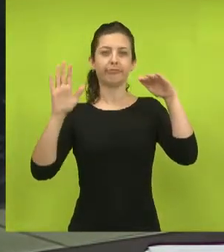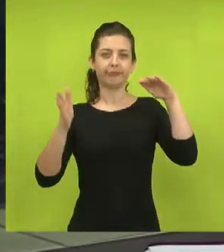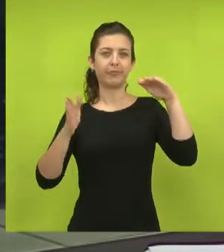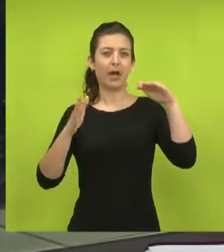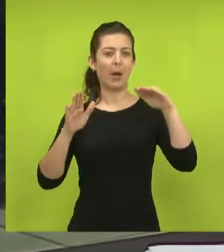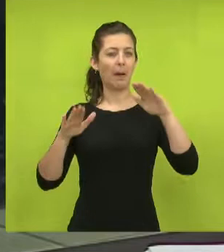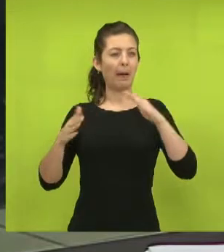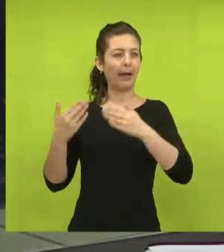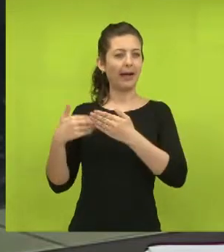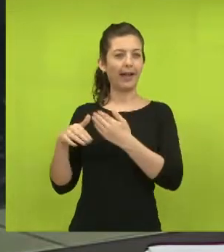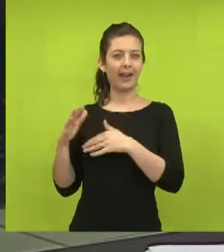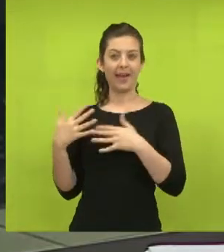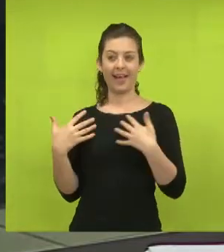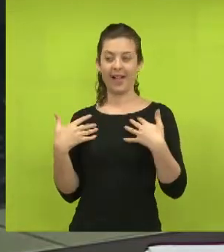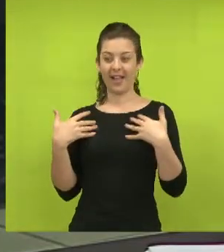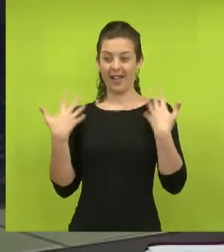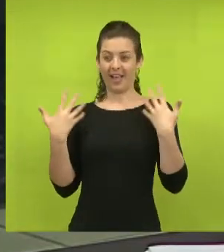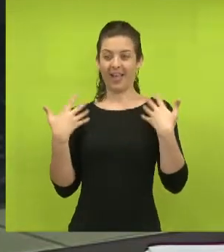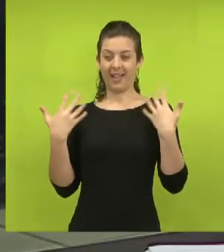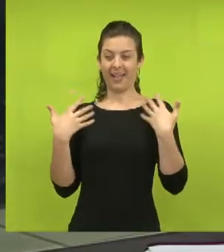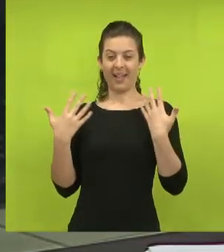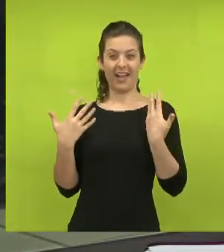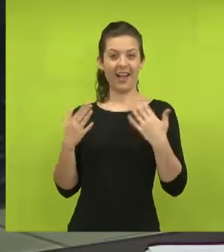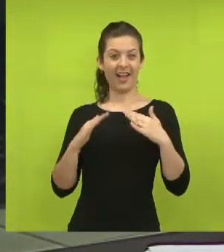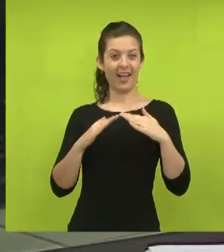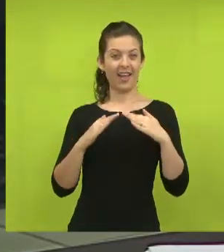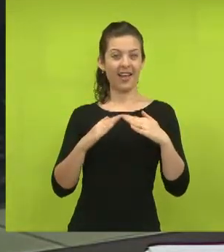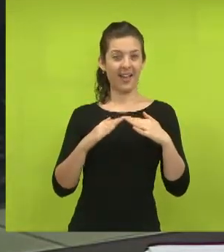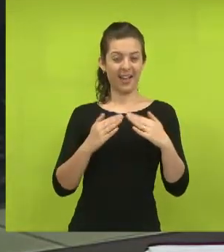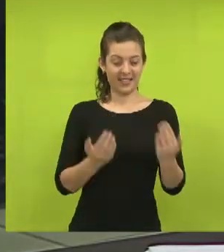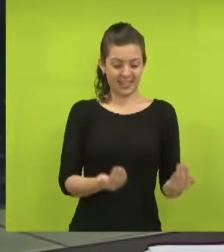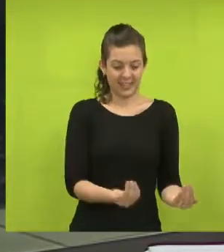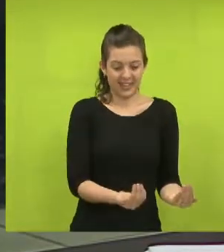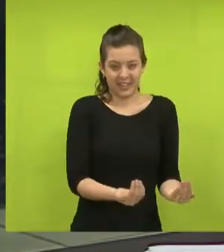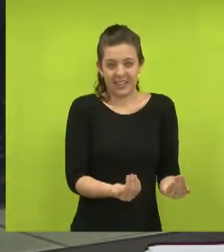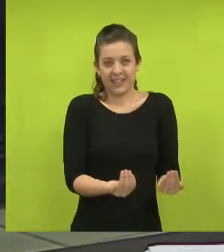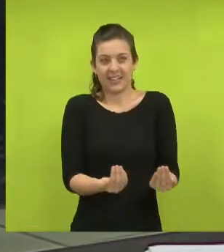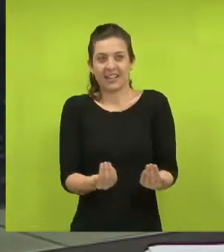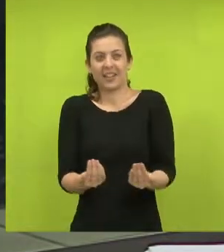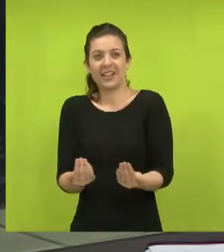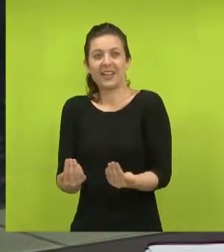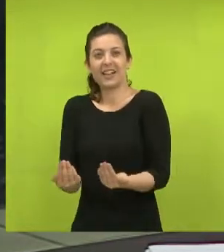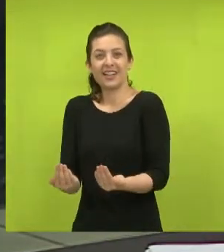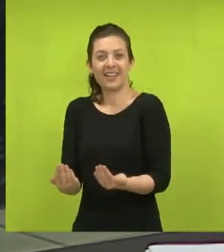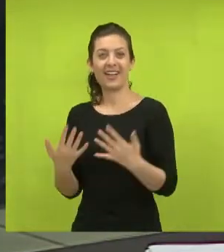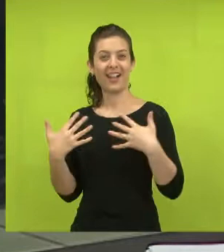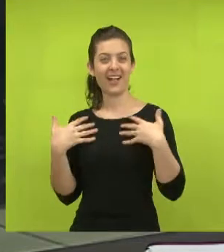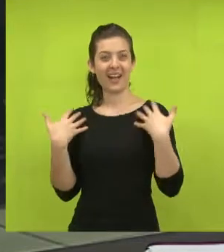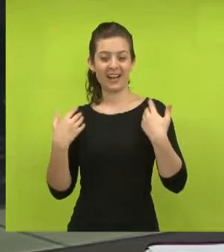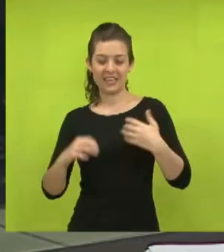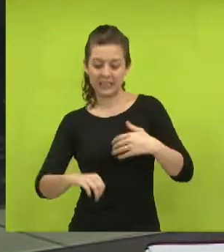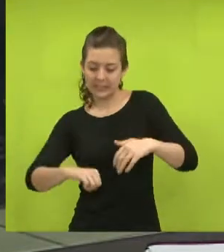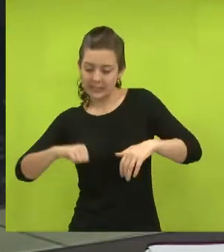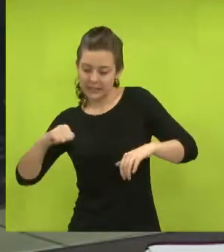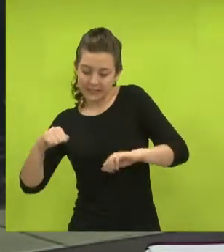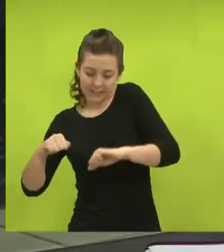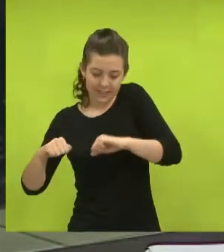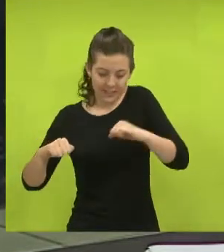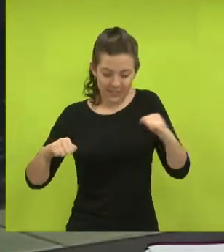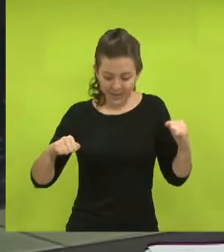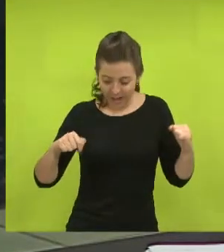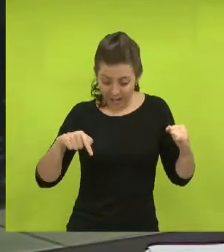quando pequenos, a alegria deles, né? Quando é você poder chegar, Derbal, com a cesta de Natal em casa, aquela alegria de abrir a cesta em